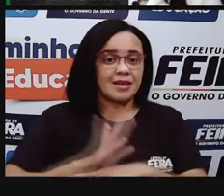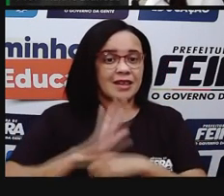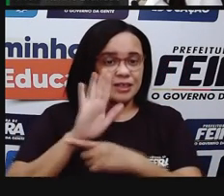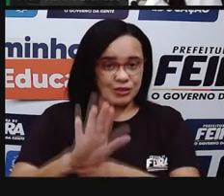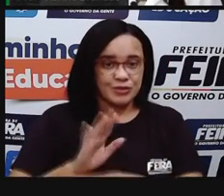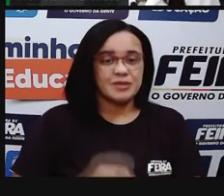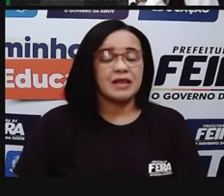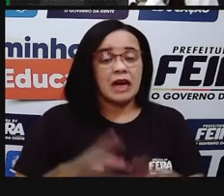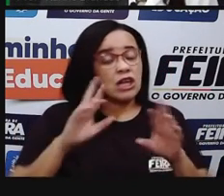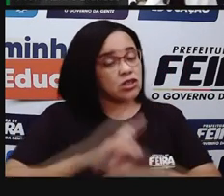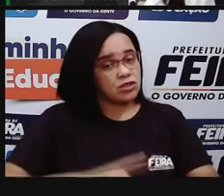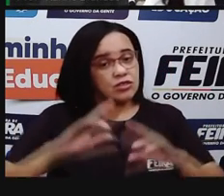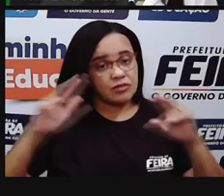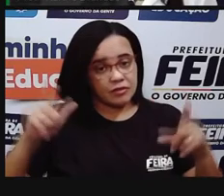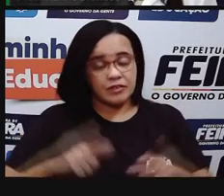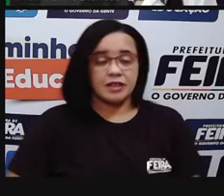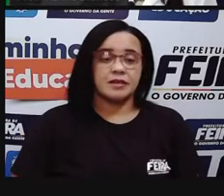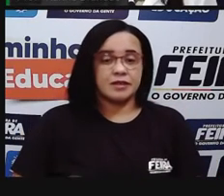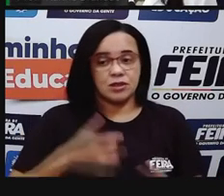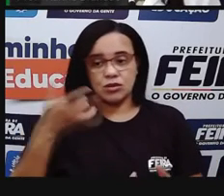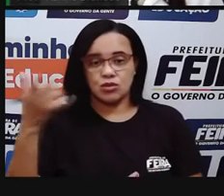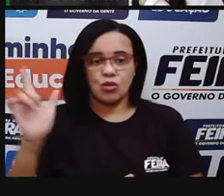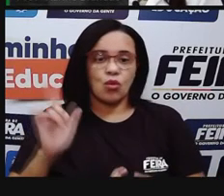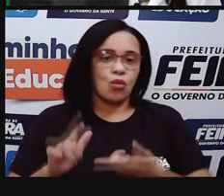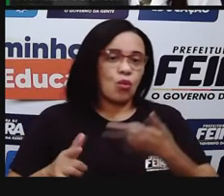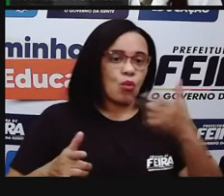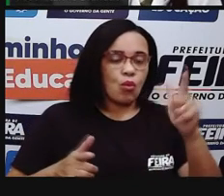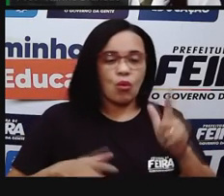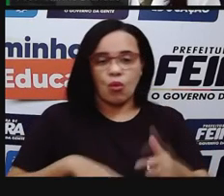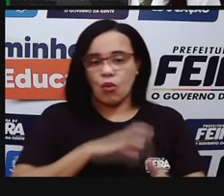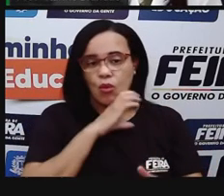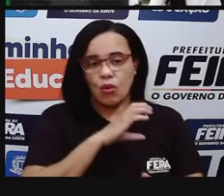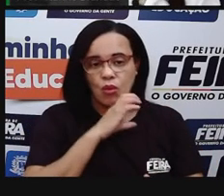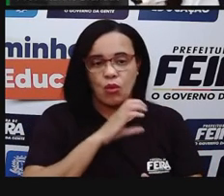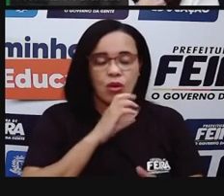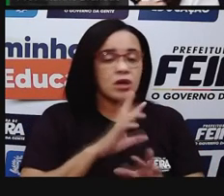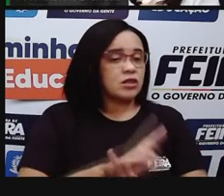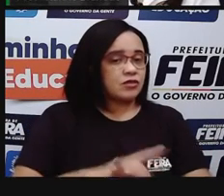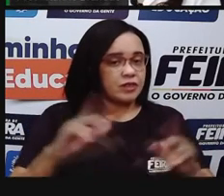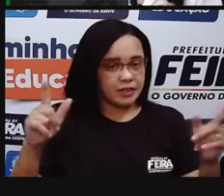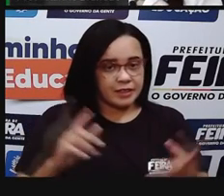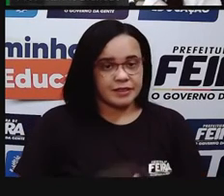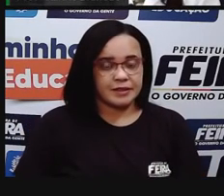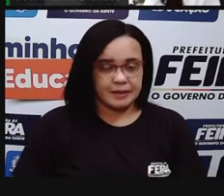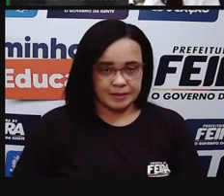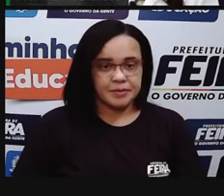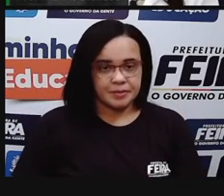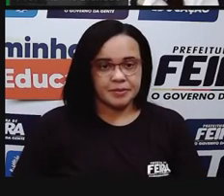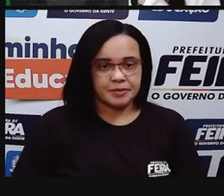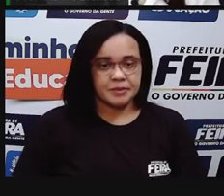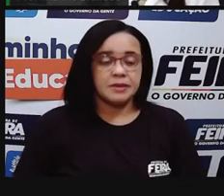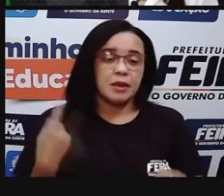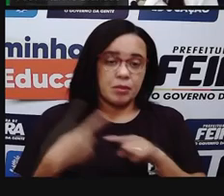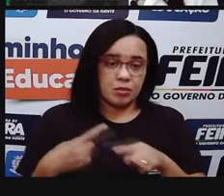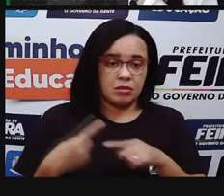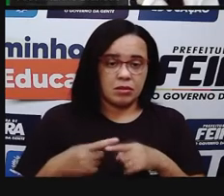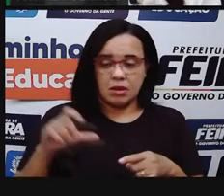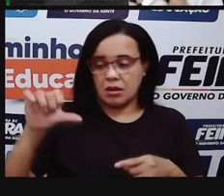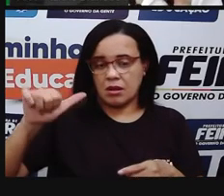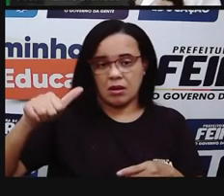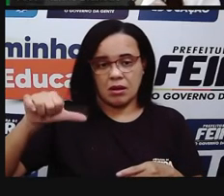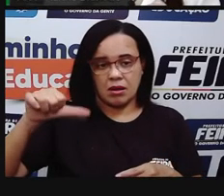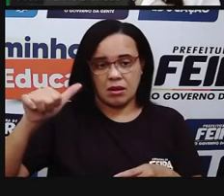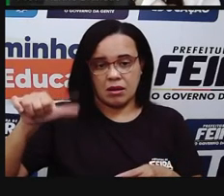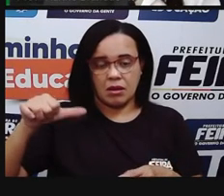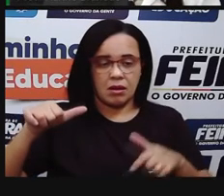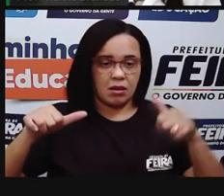ok? Essa precisão nos permite, por exemplo, fazer uma solda de algum equipamento eletroeletrônico,